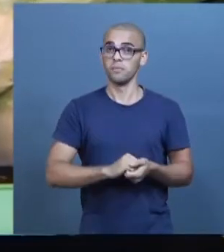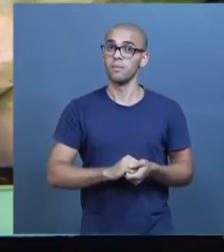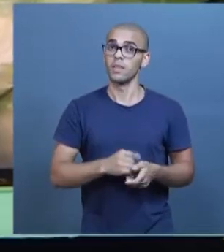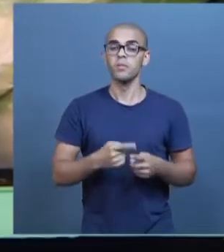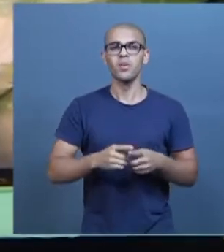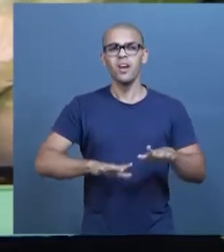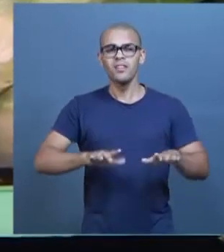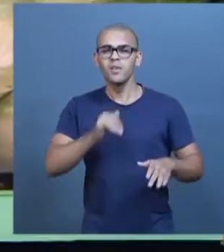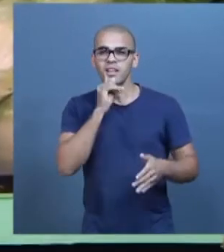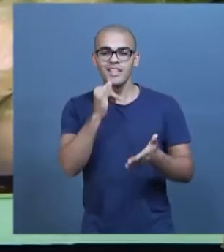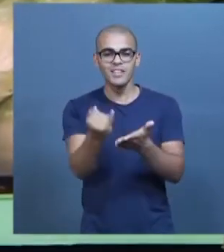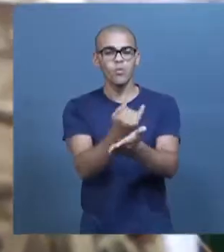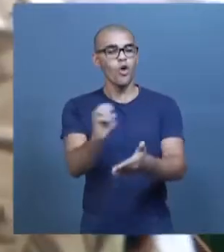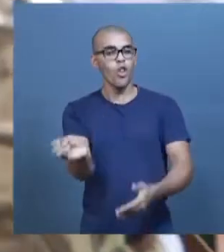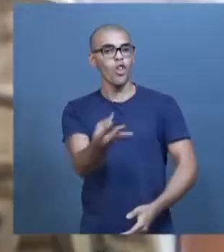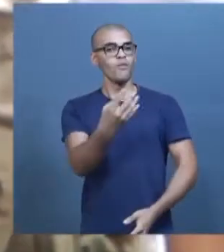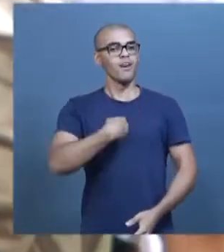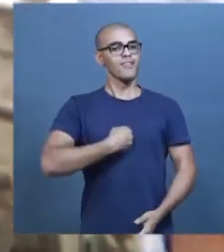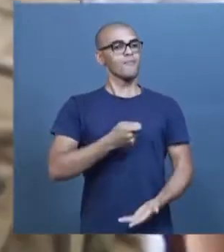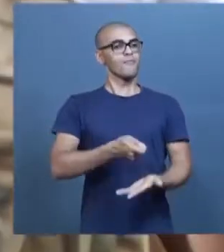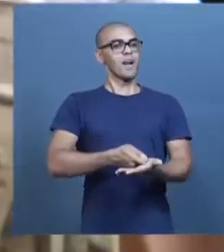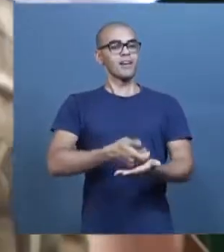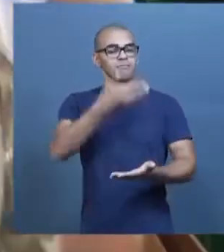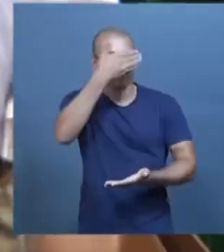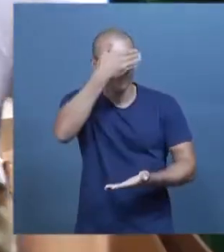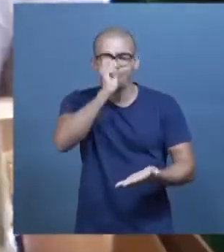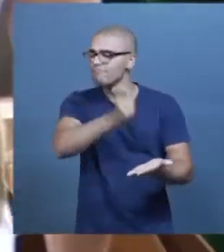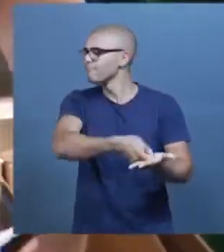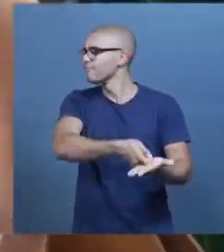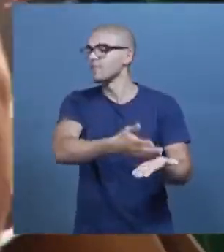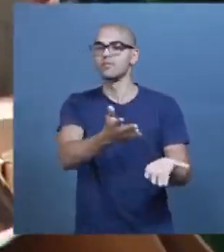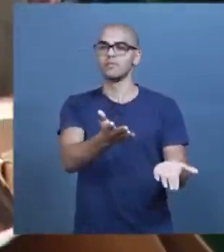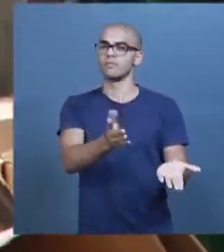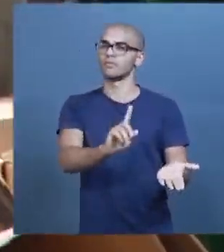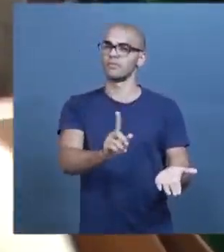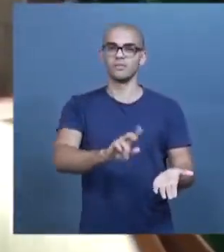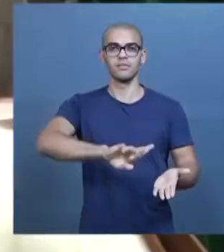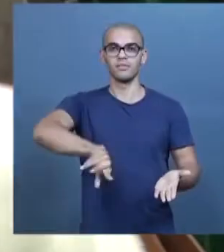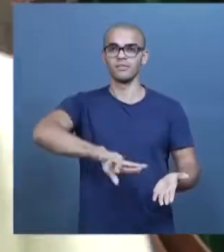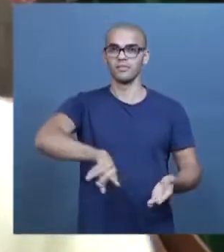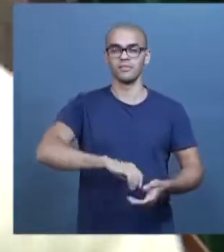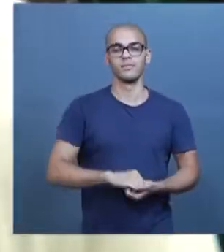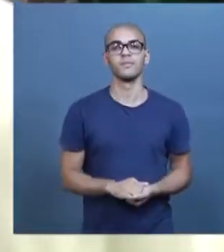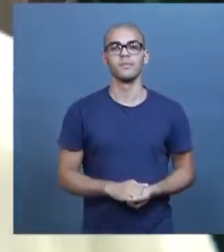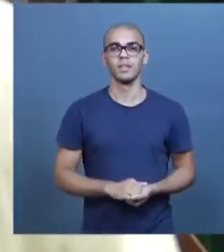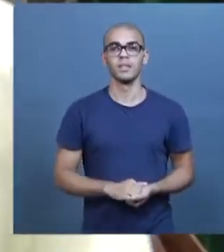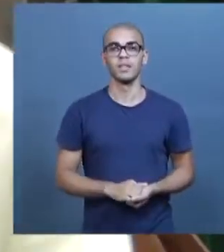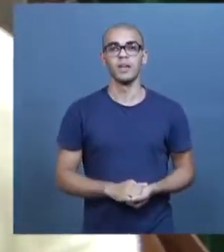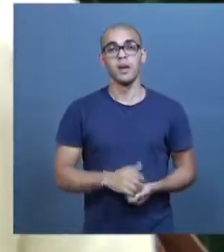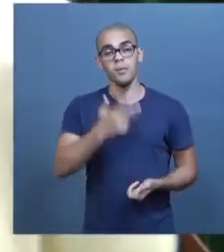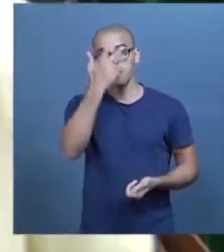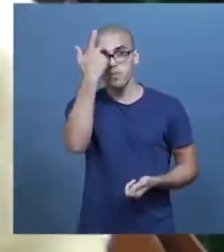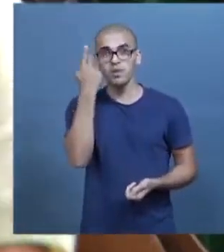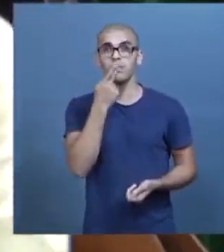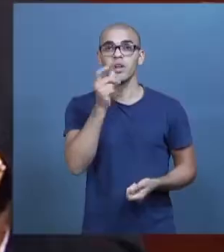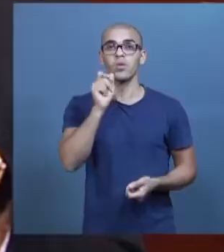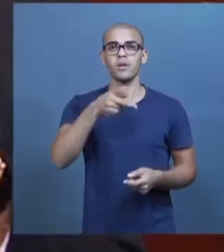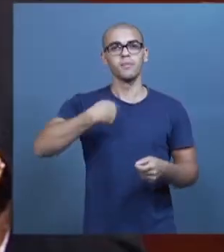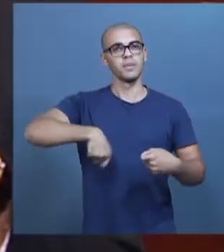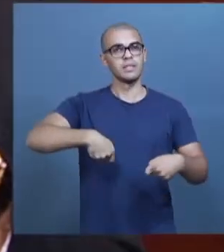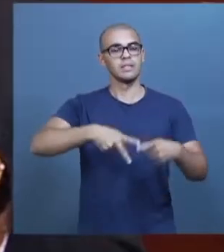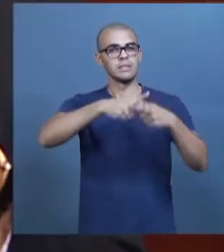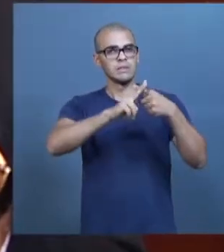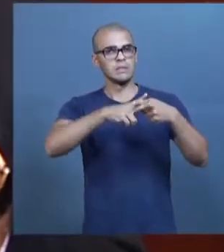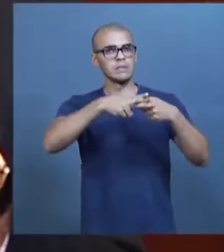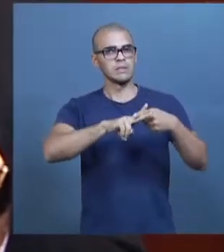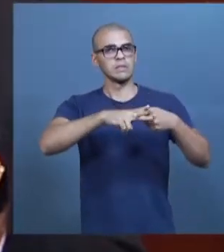vai pagar sem saber o que é. Muito se fala em reforma tributária para que o atual sistema brasileiro seja revisto. Na visão